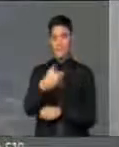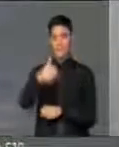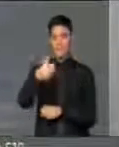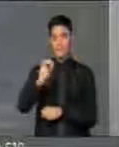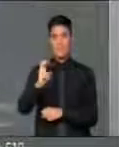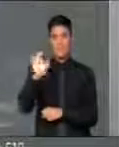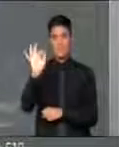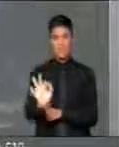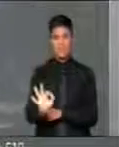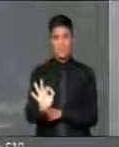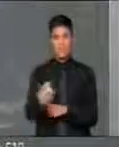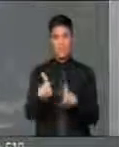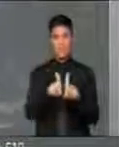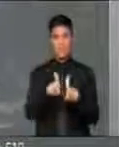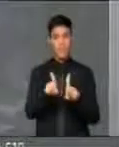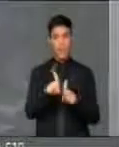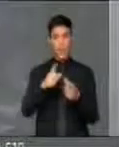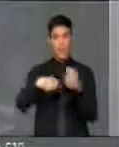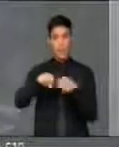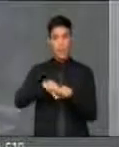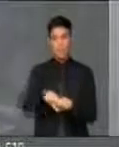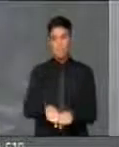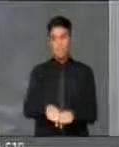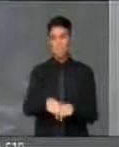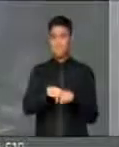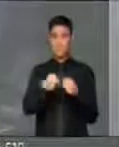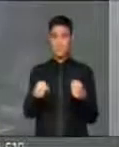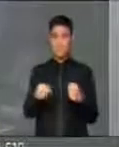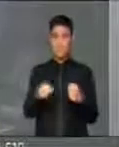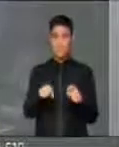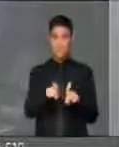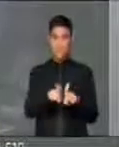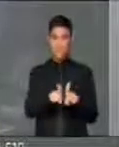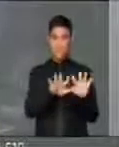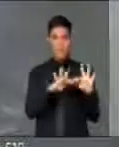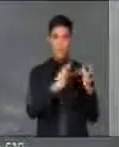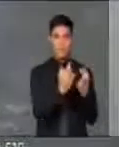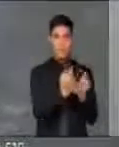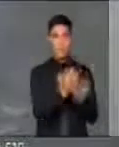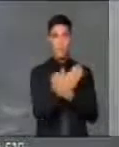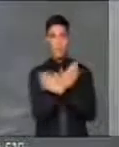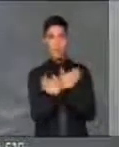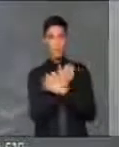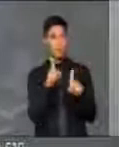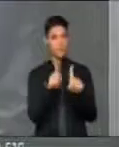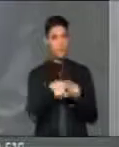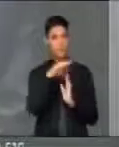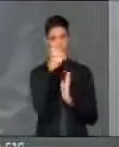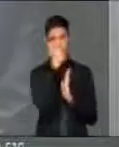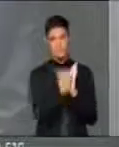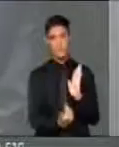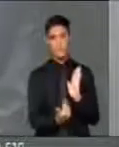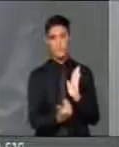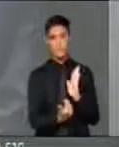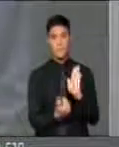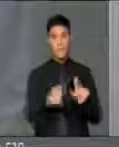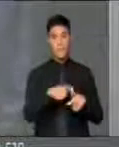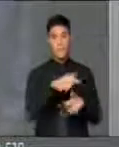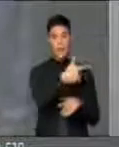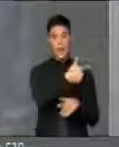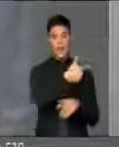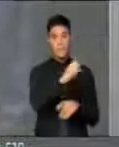economia desabou e, com ela, a renda das famílias e o emprego. Entre o ano passado e este